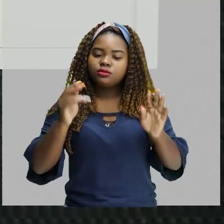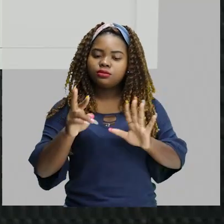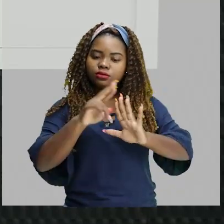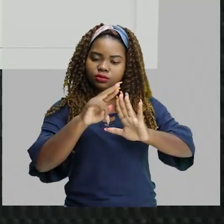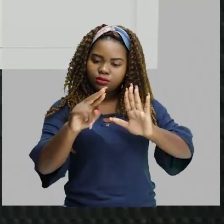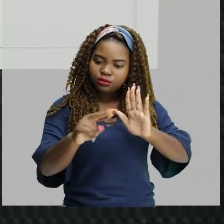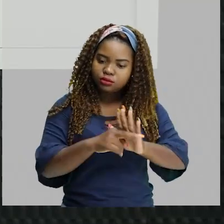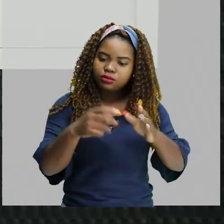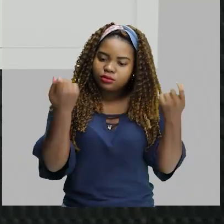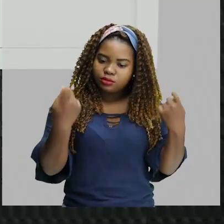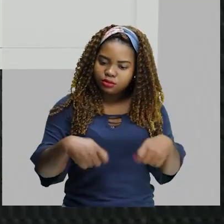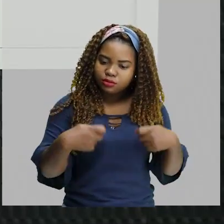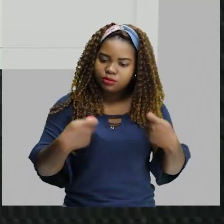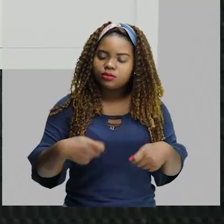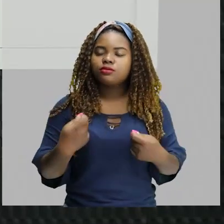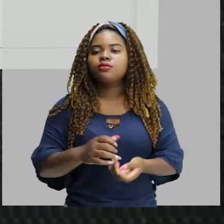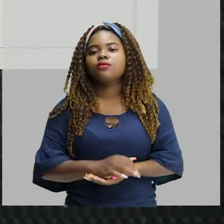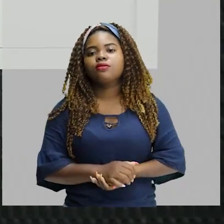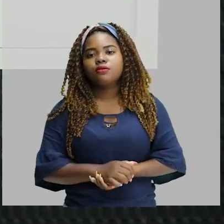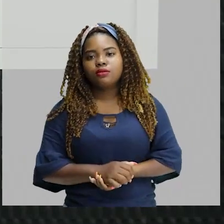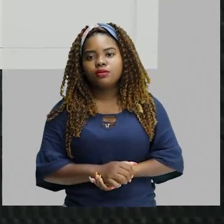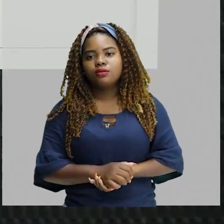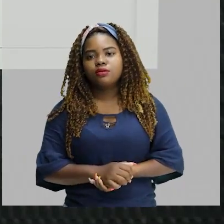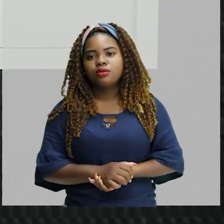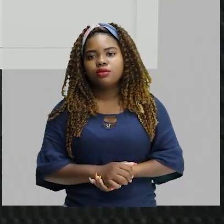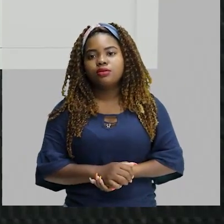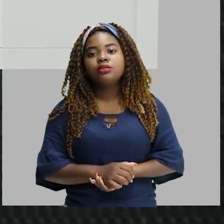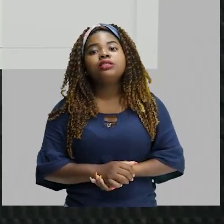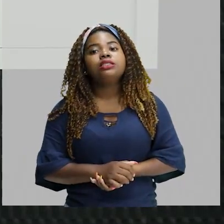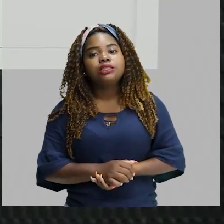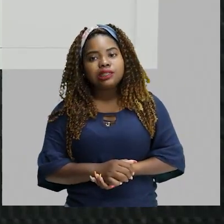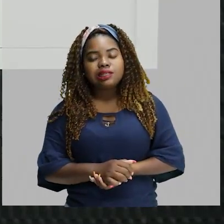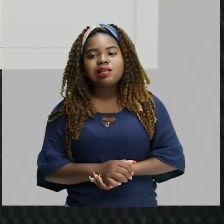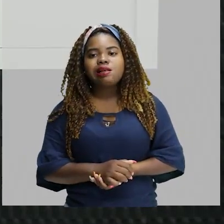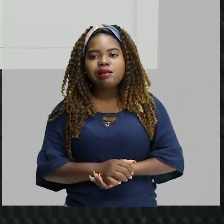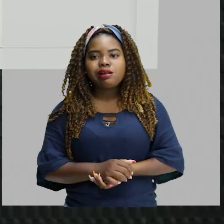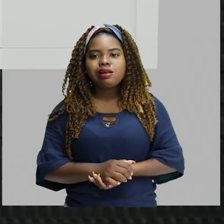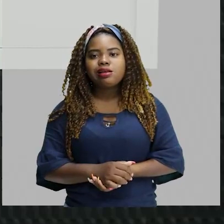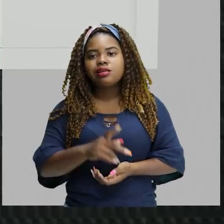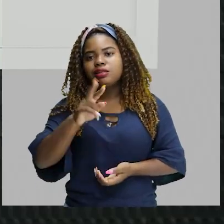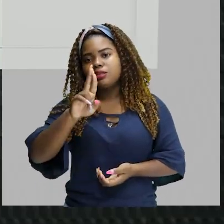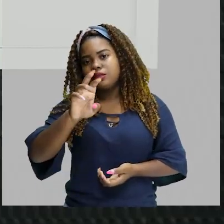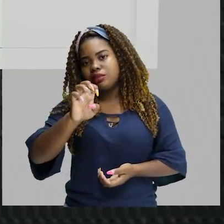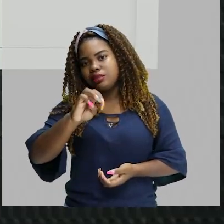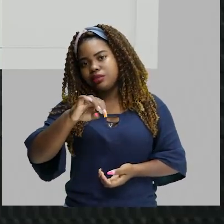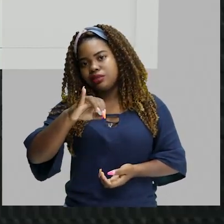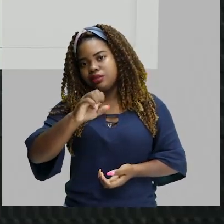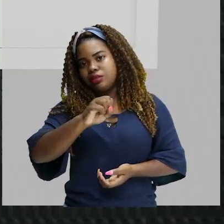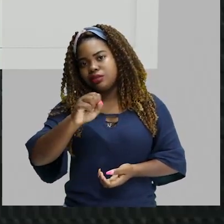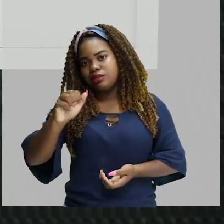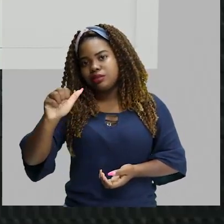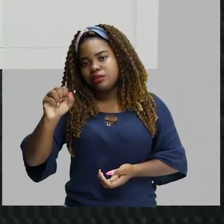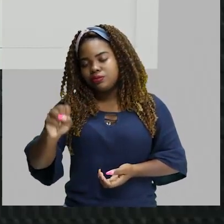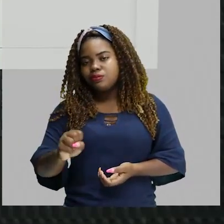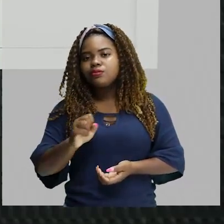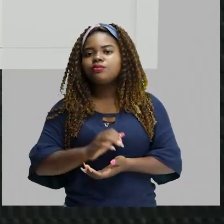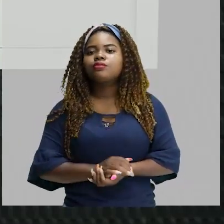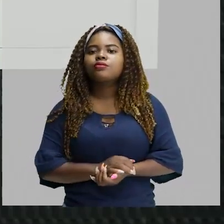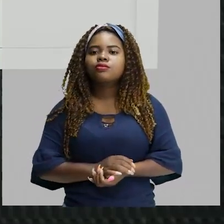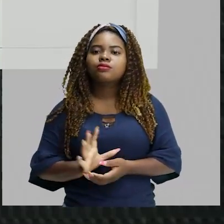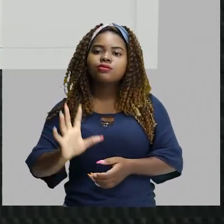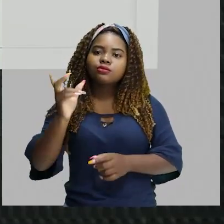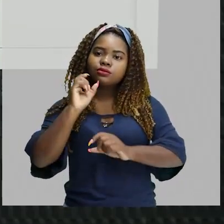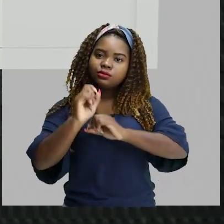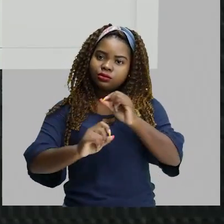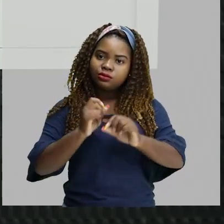regras necessárias para isto. Então, essas premissas, elas geram esta inferência e assim nós conseguimos